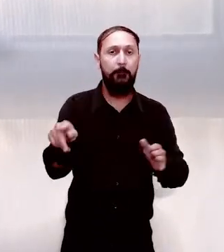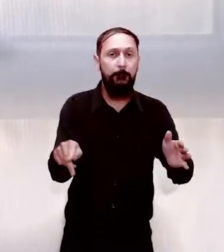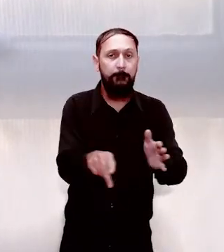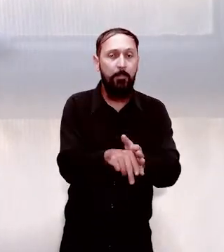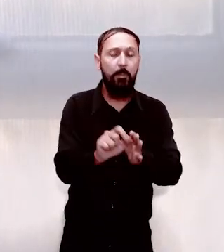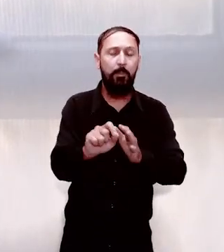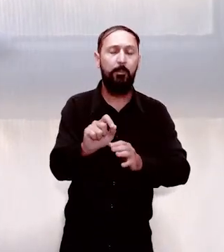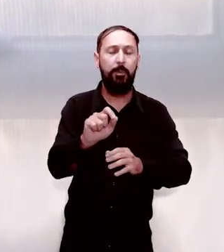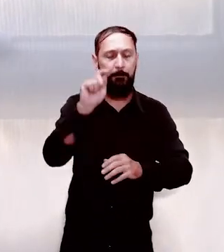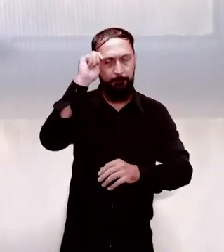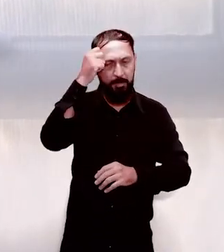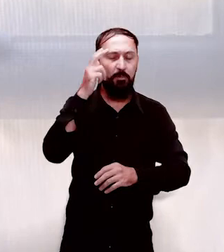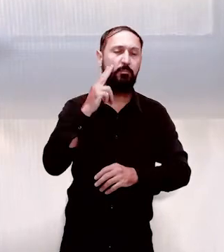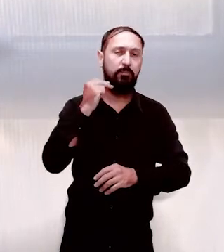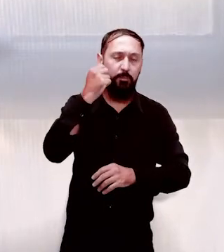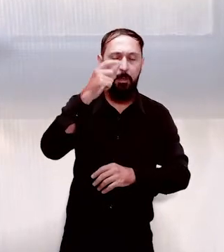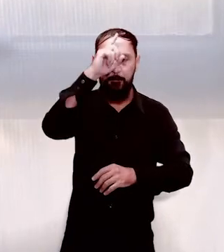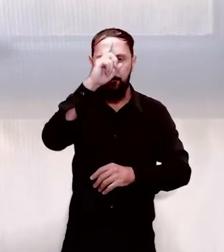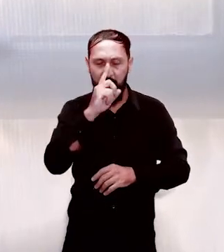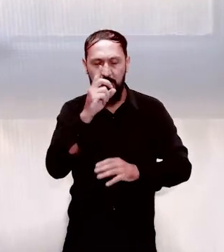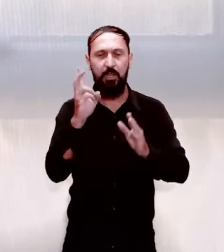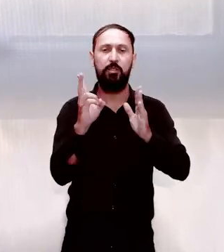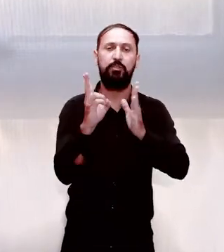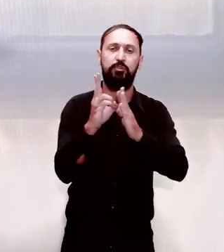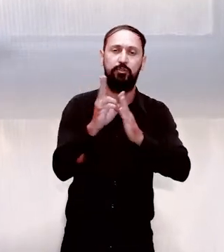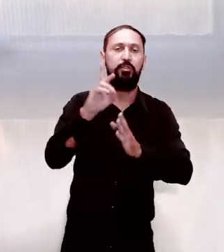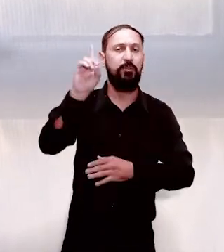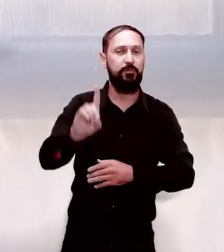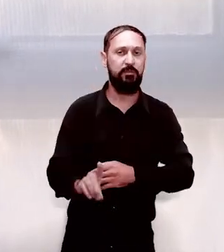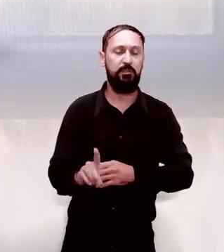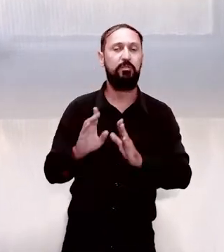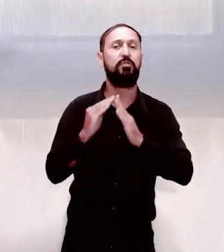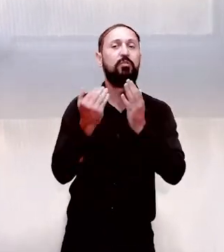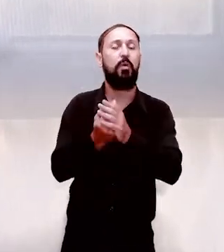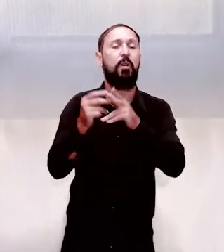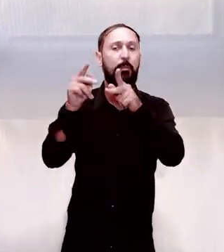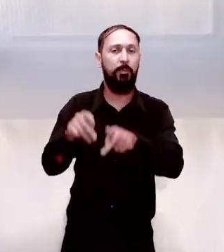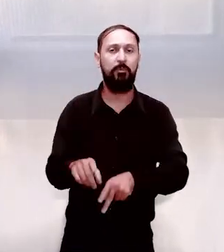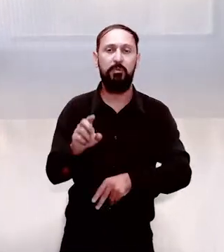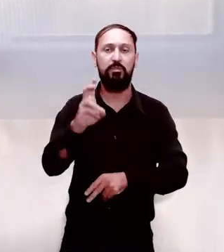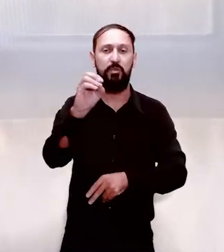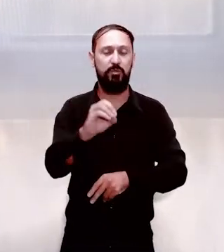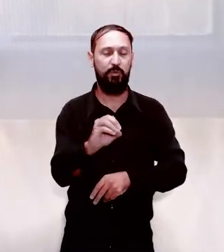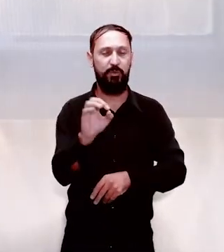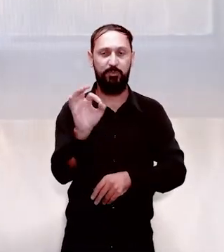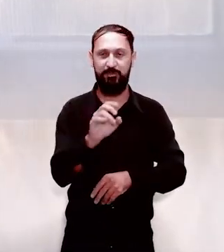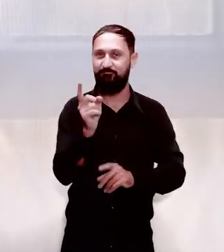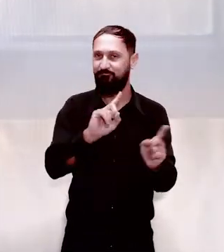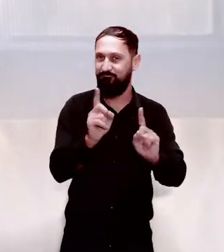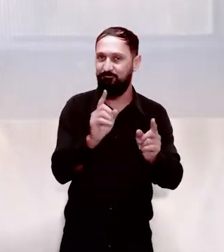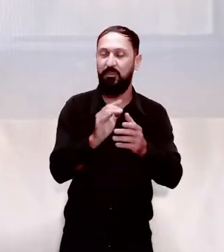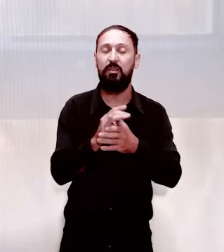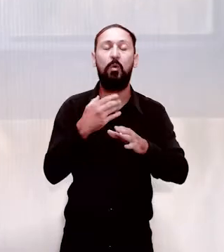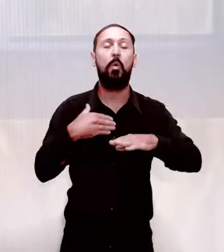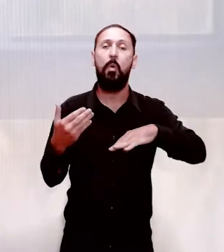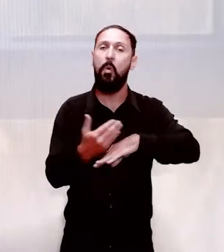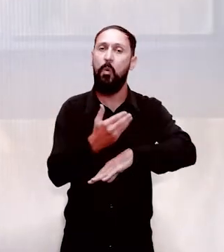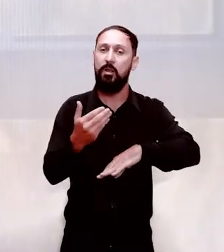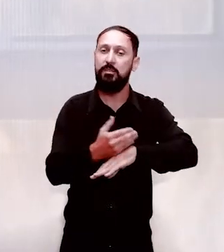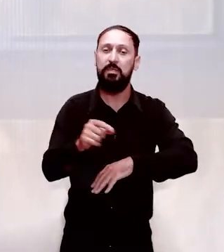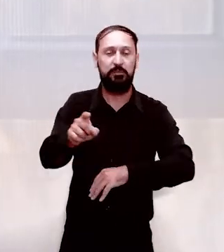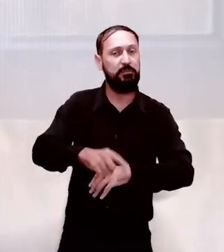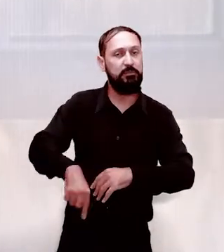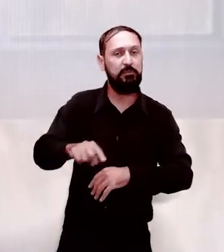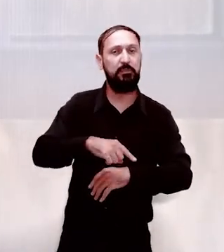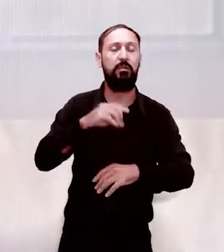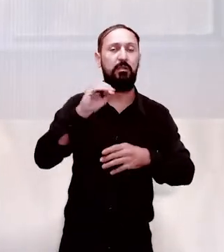não é só para preto e pardo concorre com indígena, deficiente e escola pública, não é 50% para preto e pardo. E o